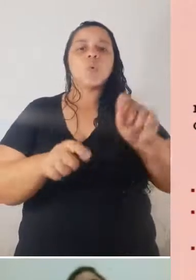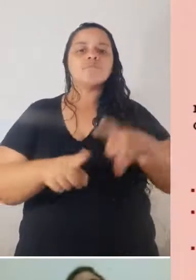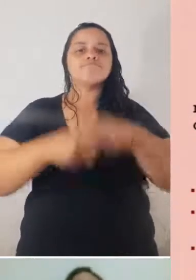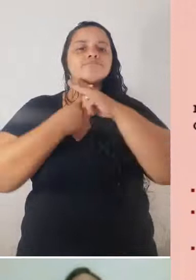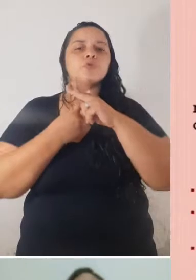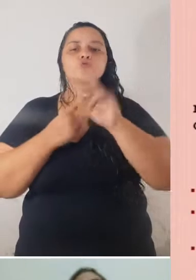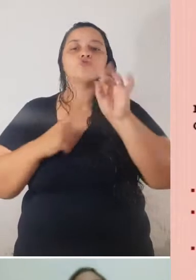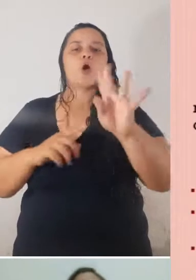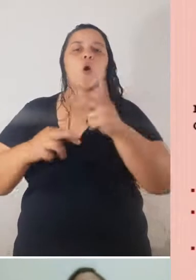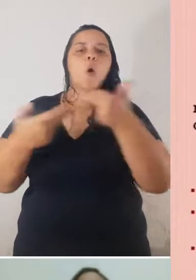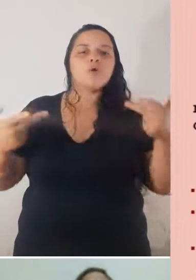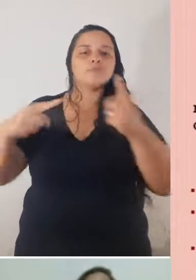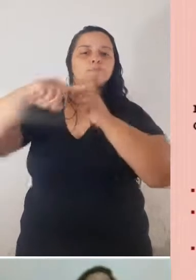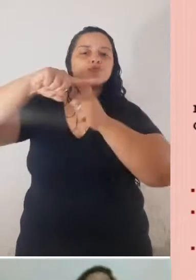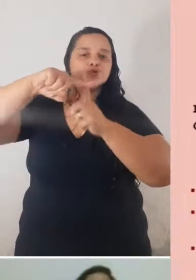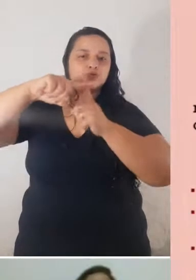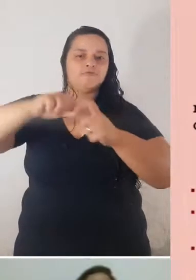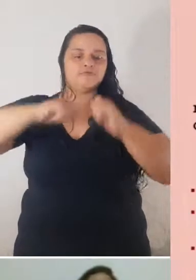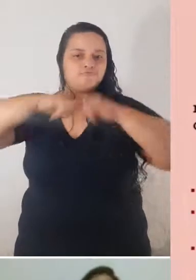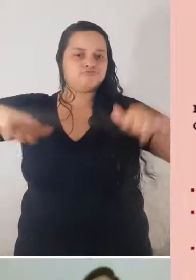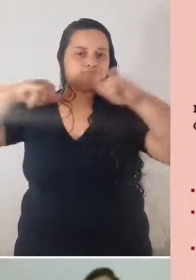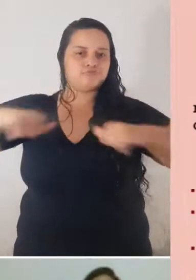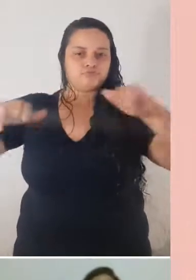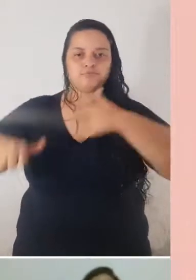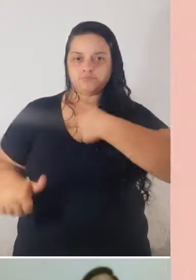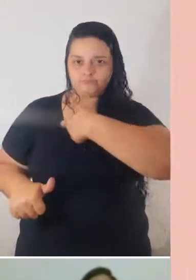propaganda positiva do governo e do Vargas.